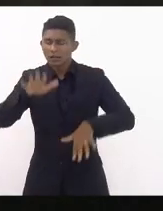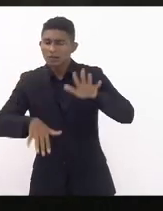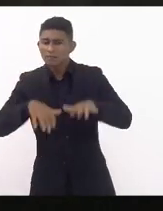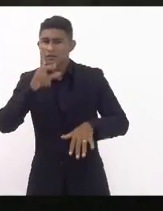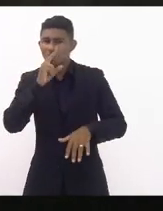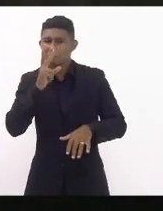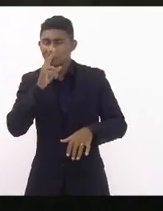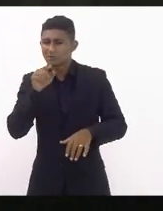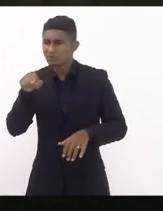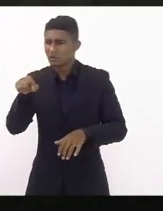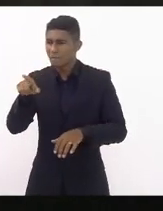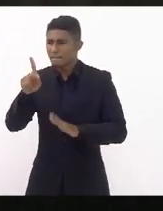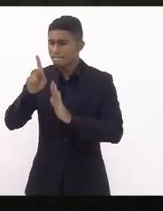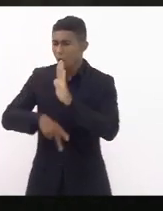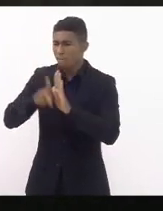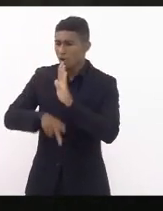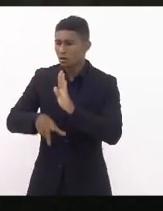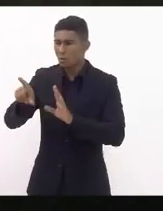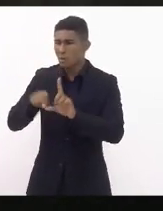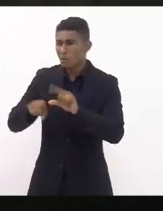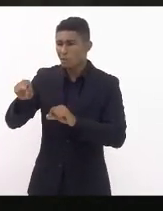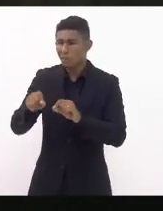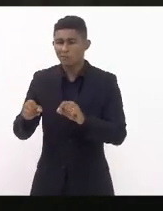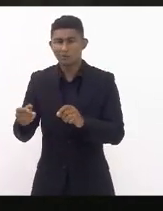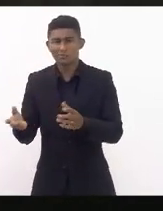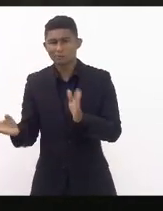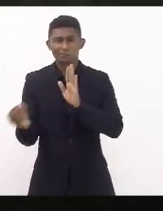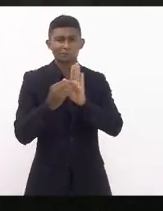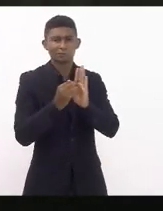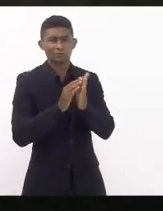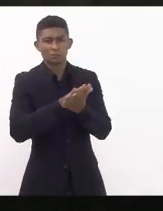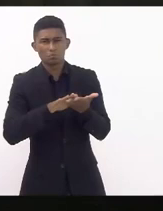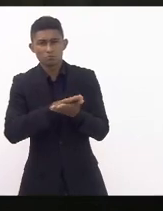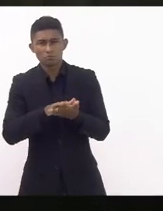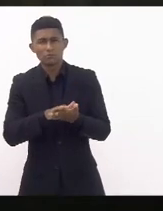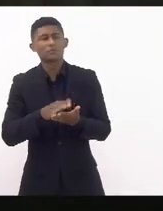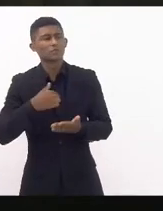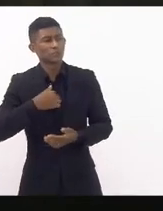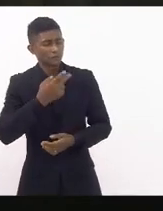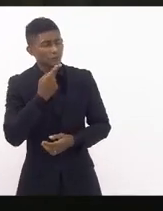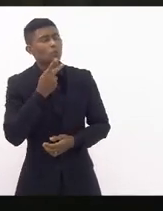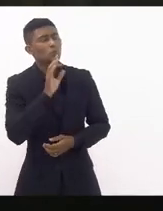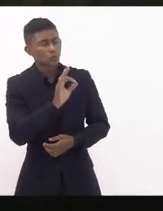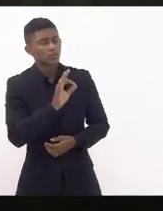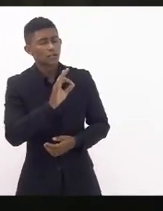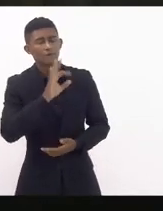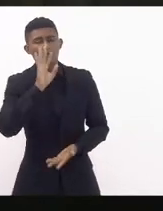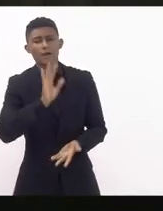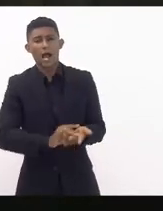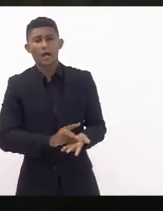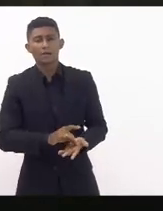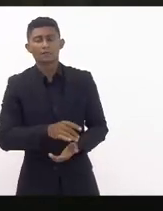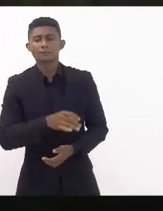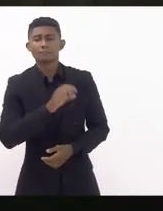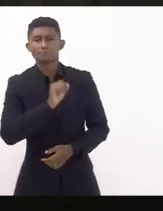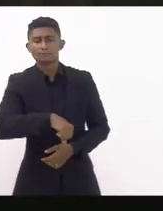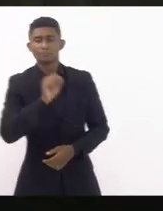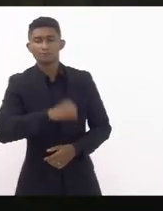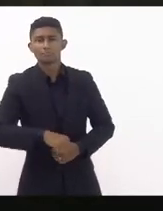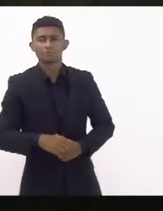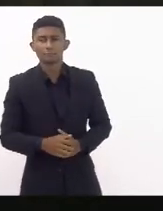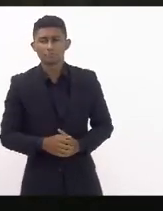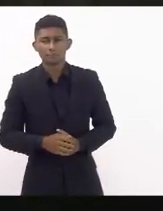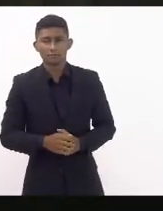tramitar projetos de lei aqui dentro. Continua afirmando que é uma verdade. Não é